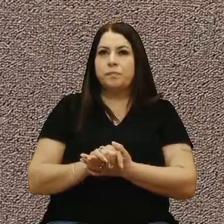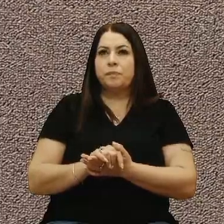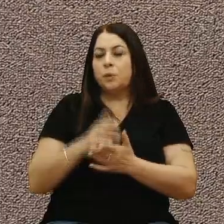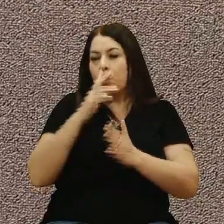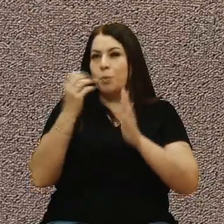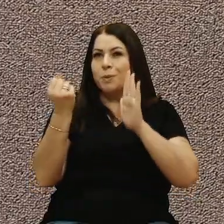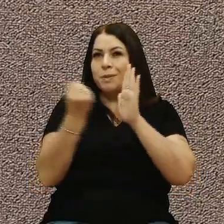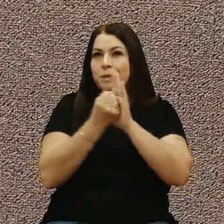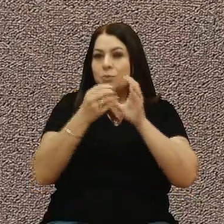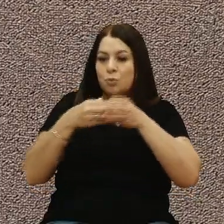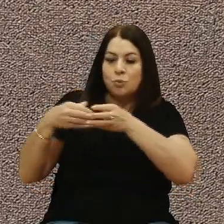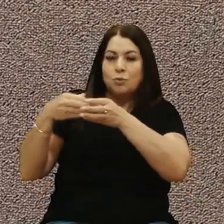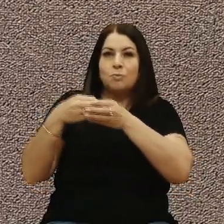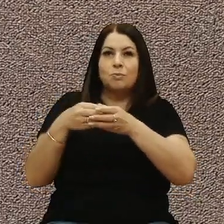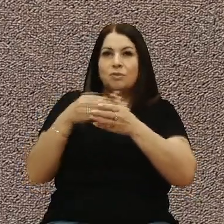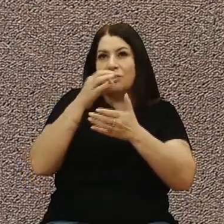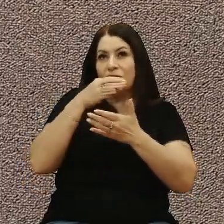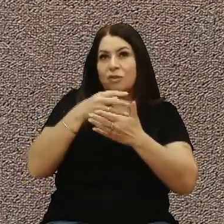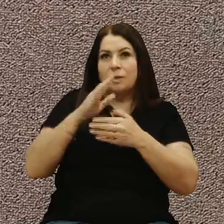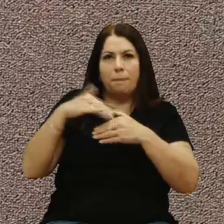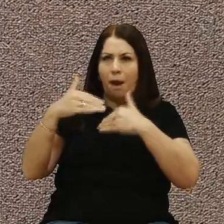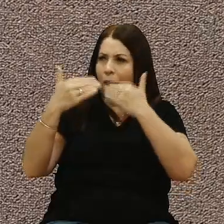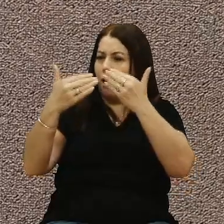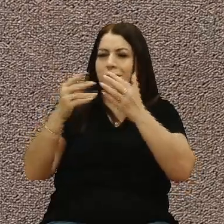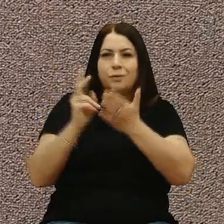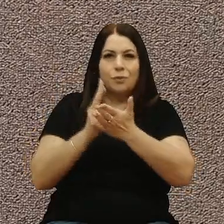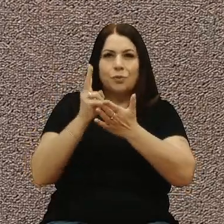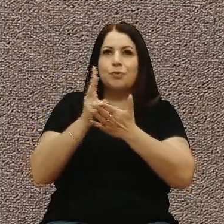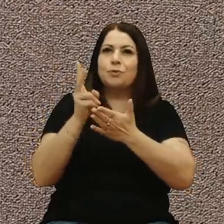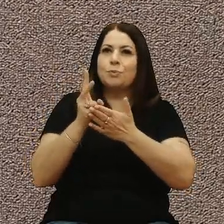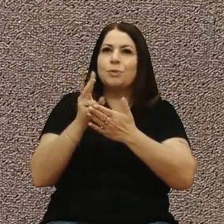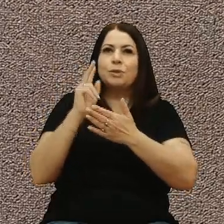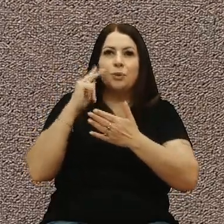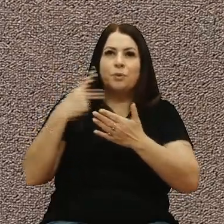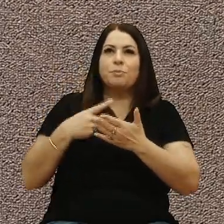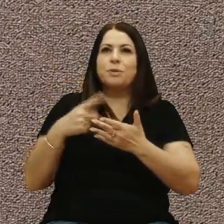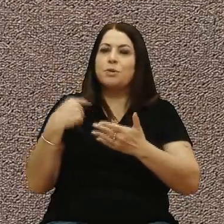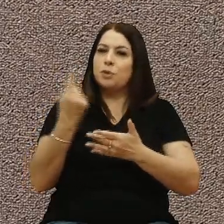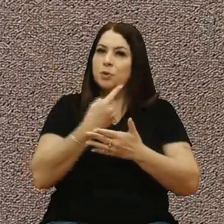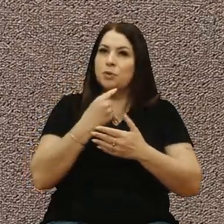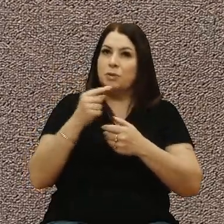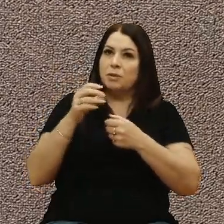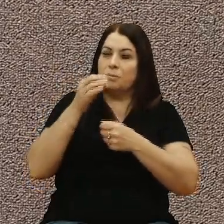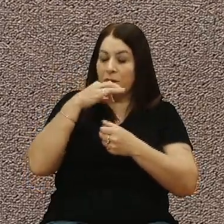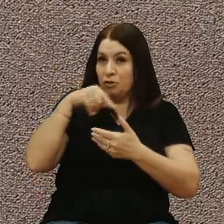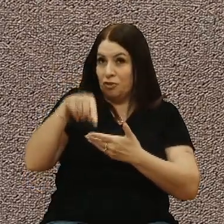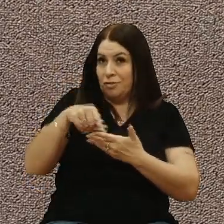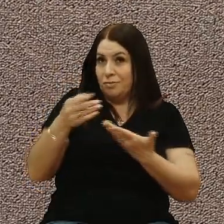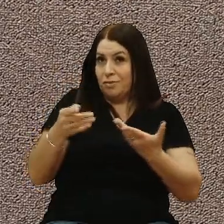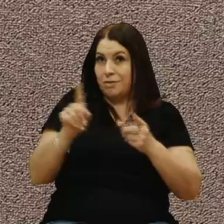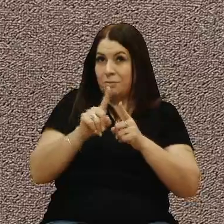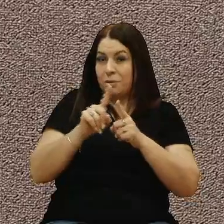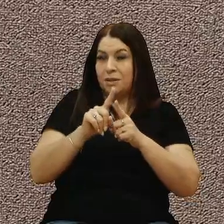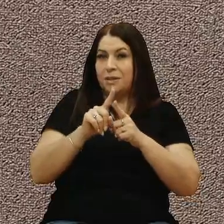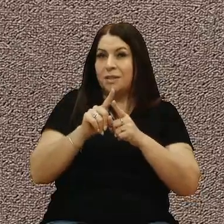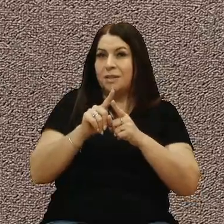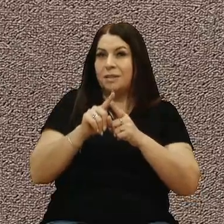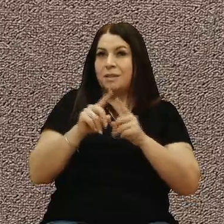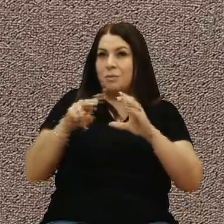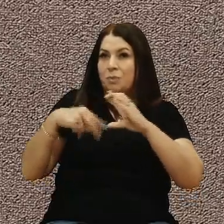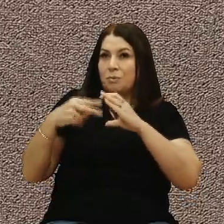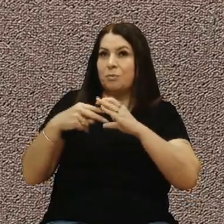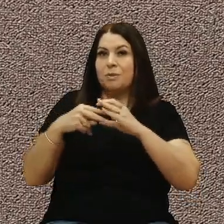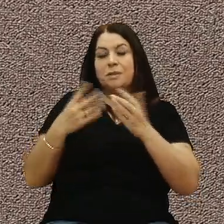símbolo turístico de Caxias do Sul cada vez mais continue tendo esses reconhecimentos. E nós, para Caxias do Sul, ficamos, como Câmara de